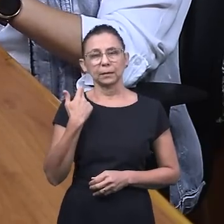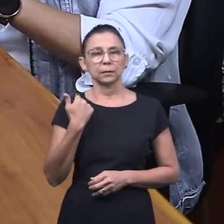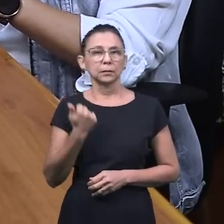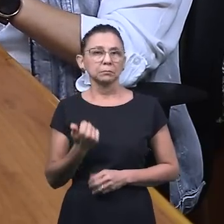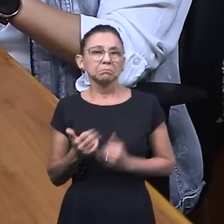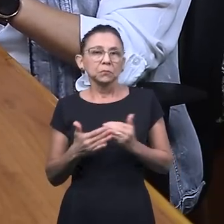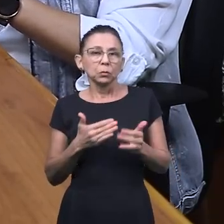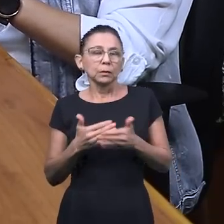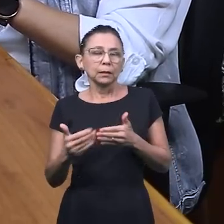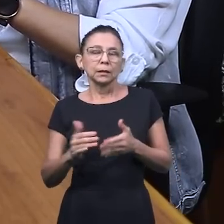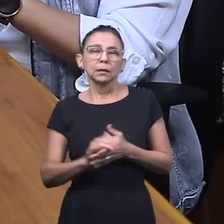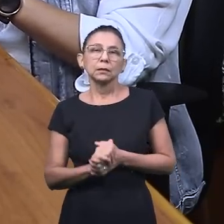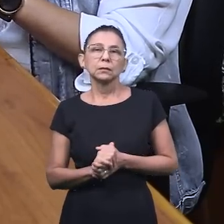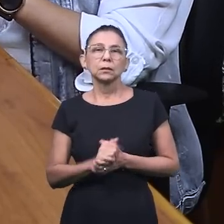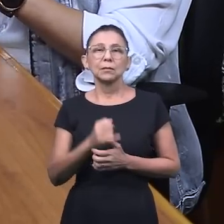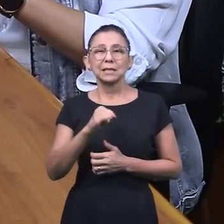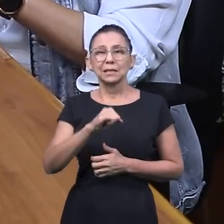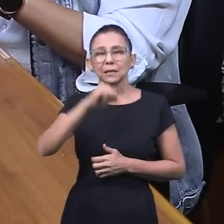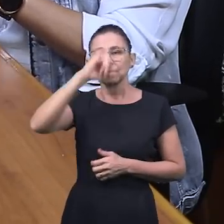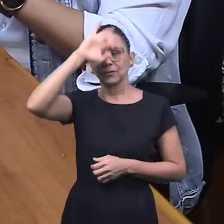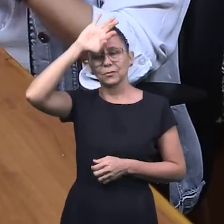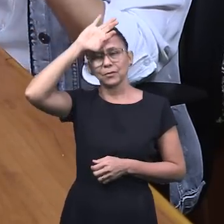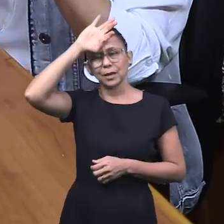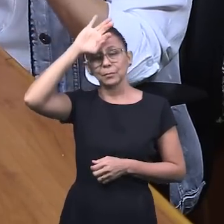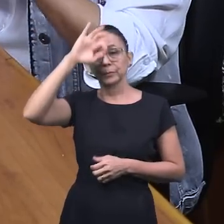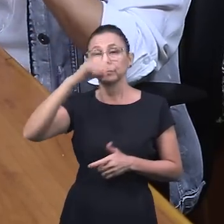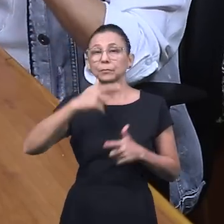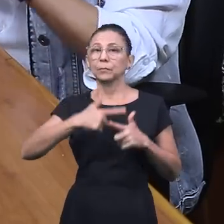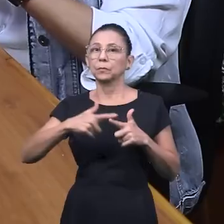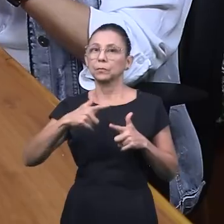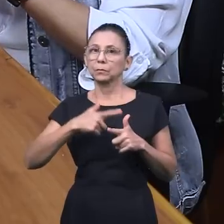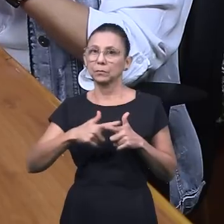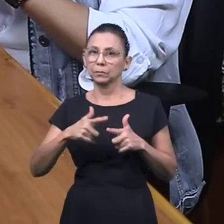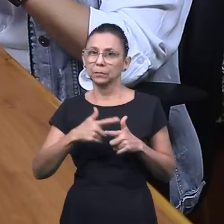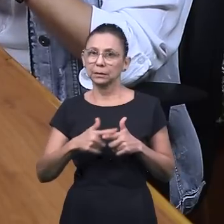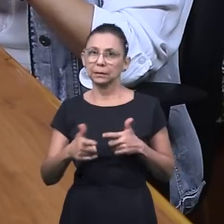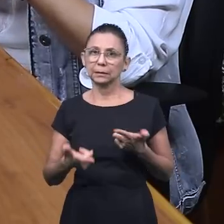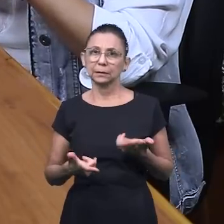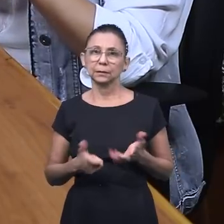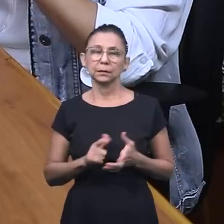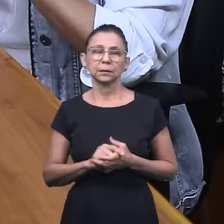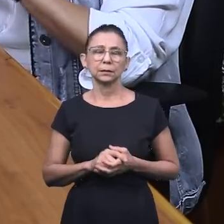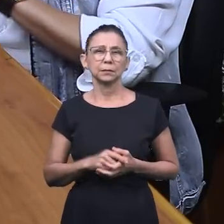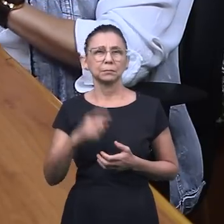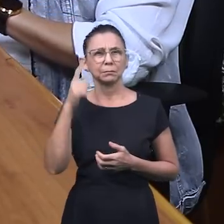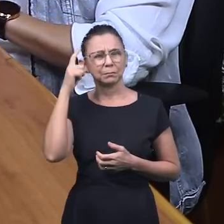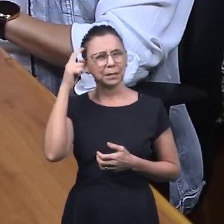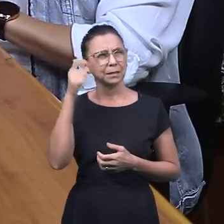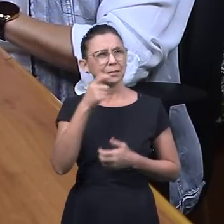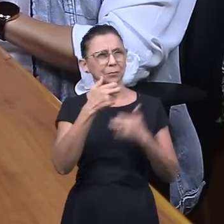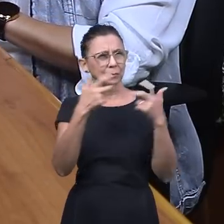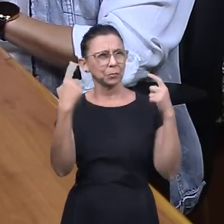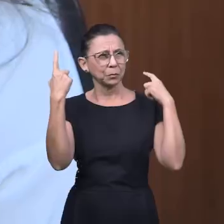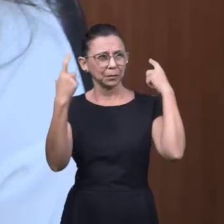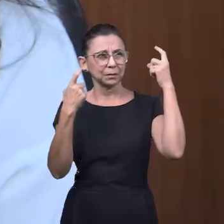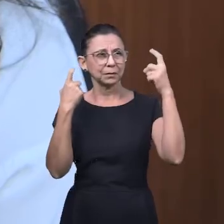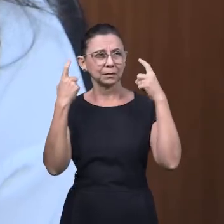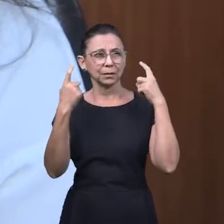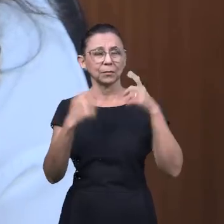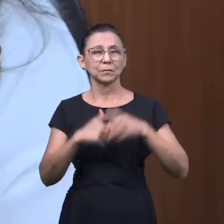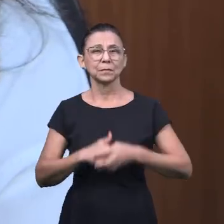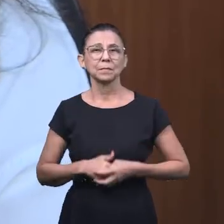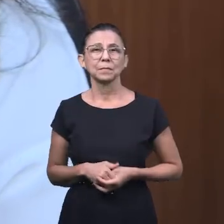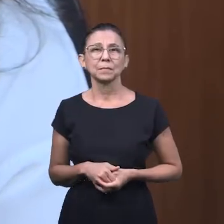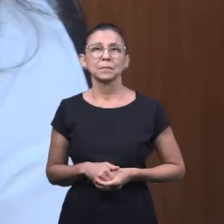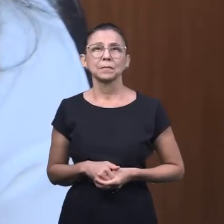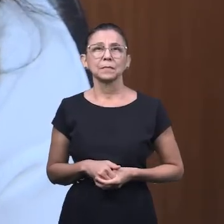tem alguma coisa errada. Sim. Né? Então, eu imagino um monte de coisa que deva ter passado na cabeça de vocês. E